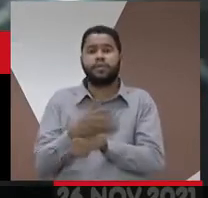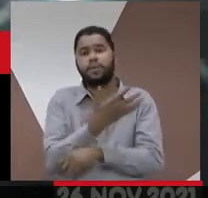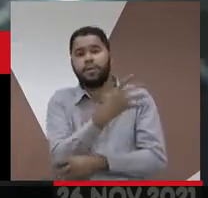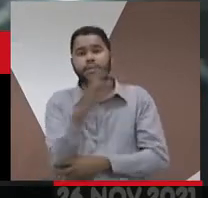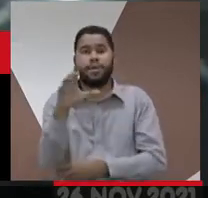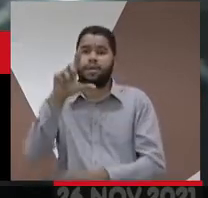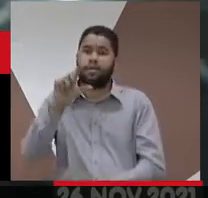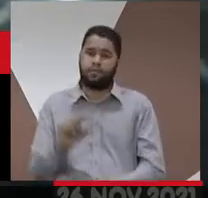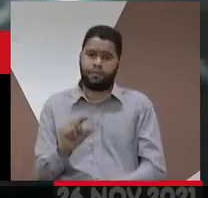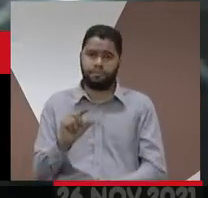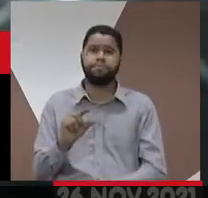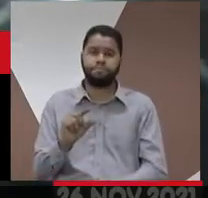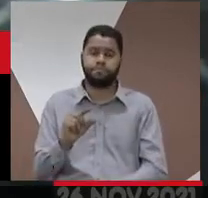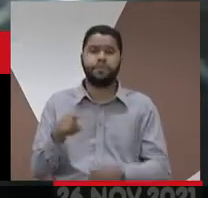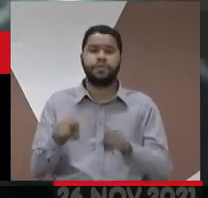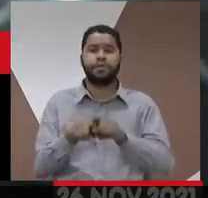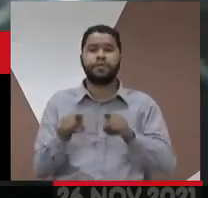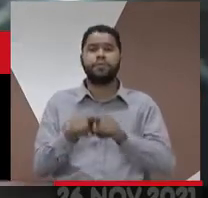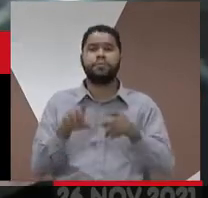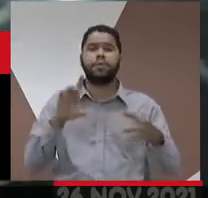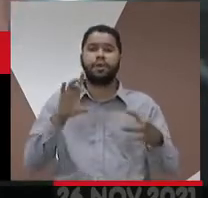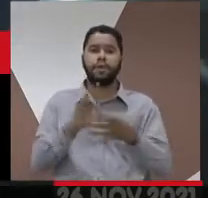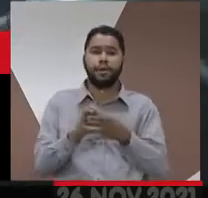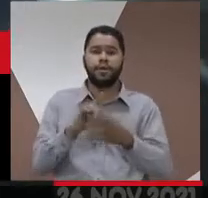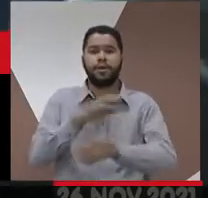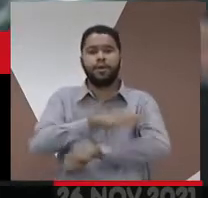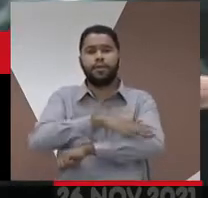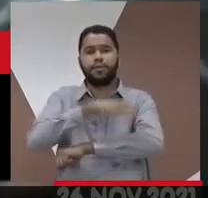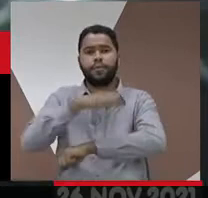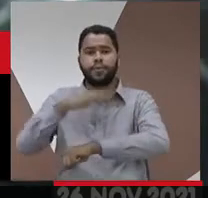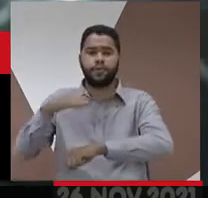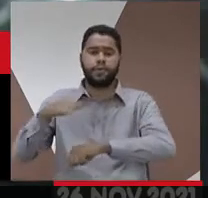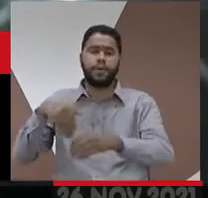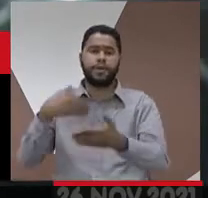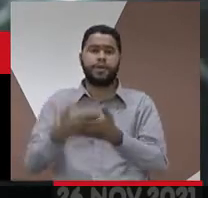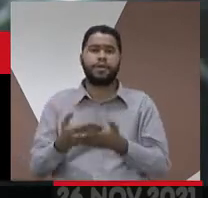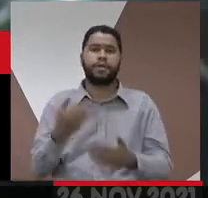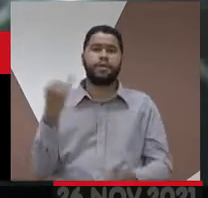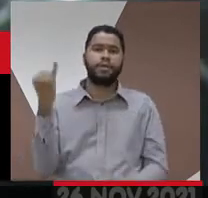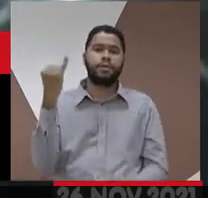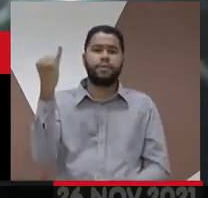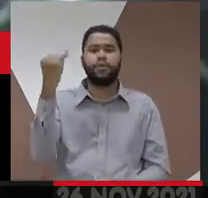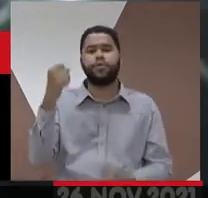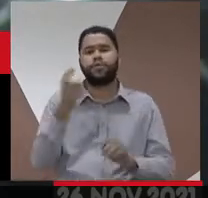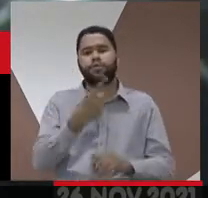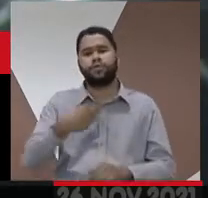também. E liga Brumadinho até lá, que é a importância